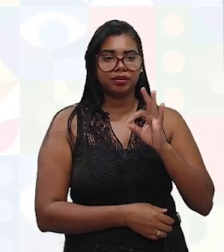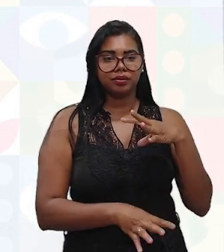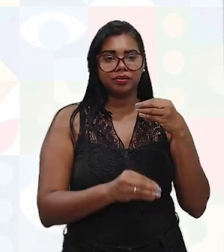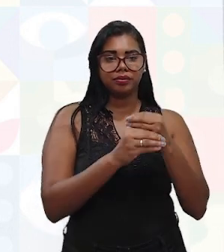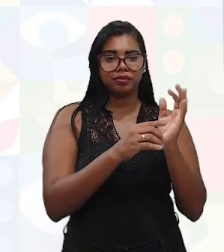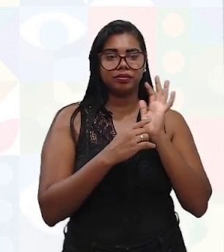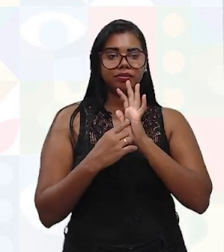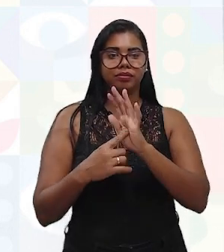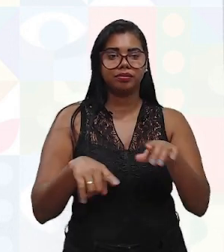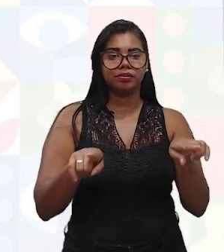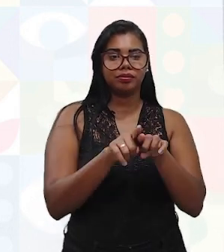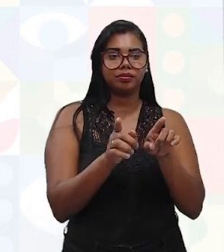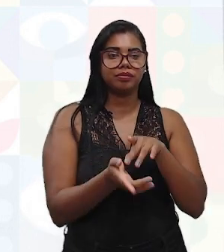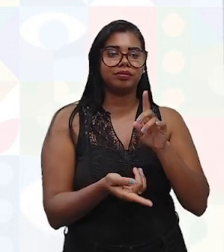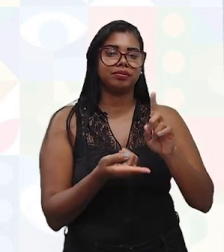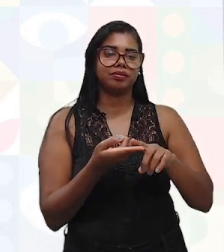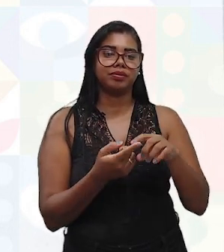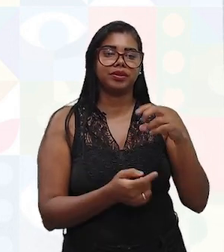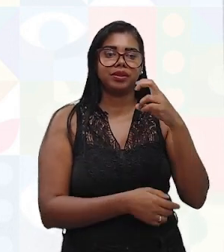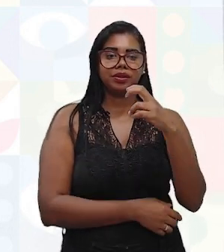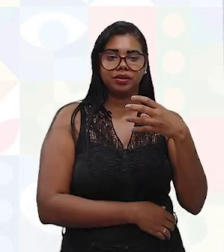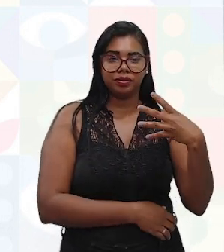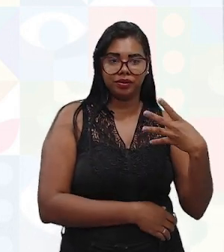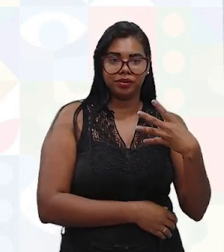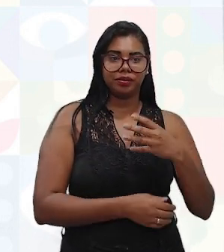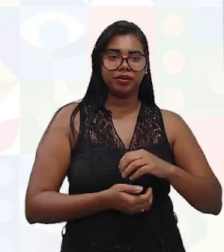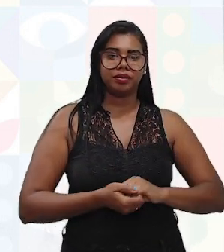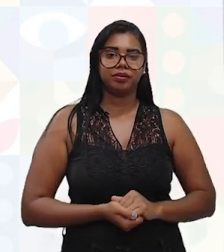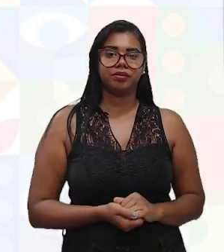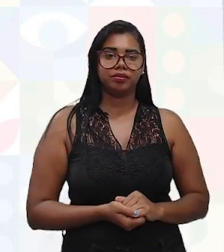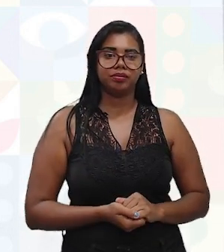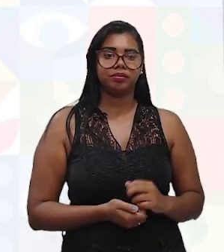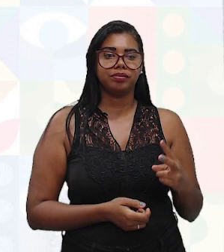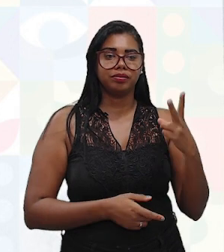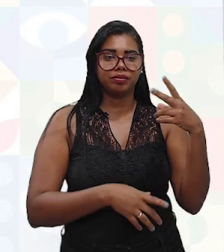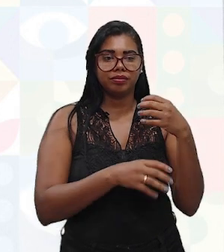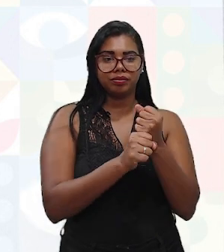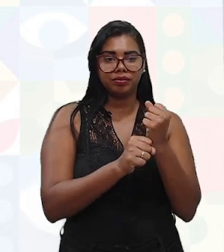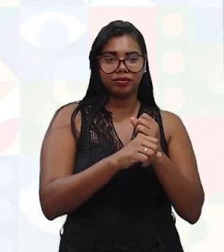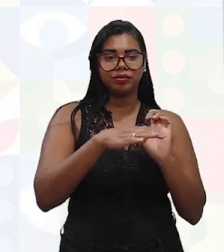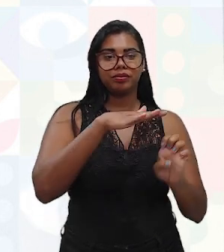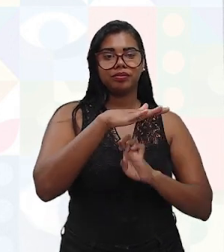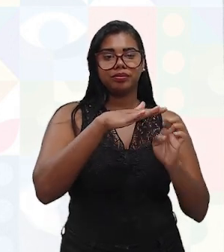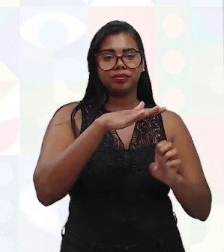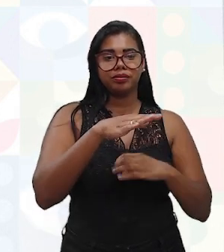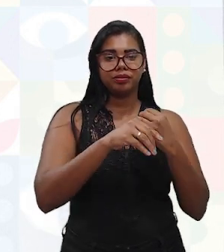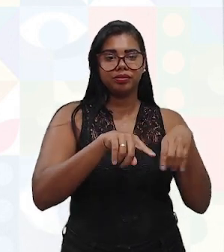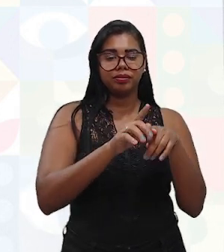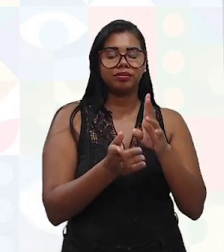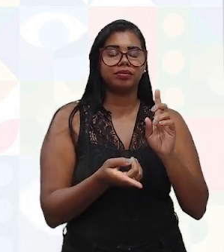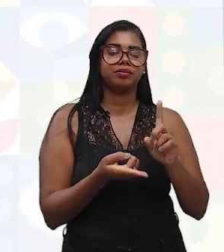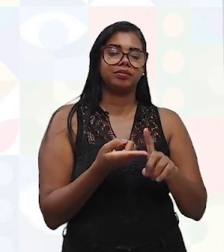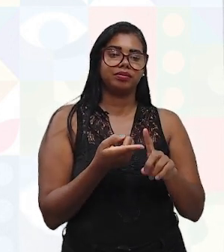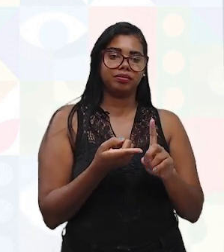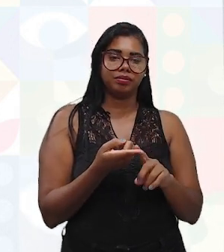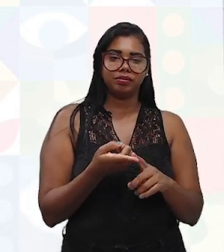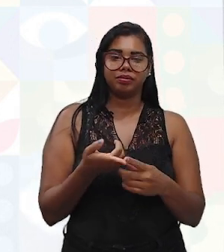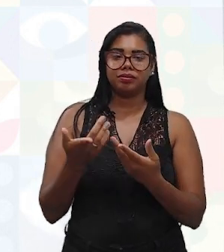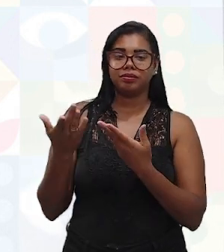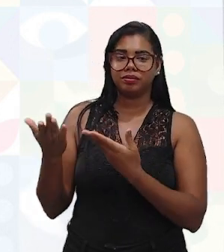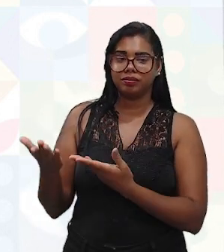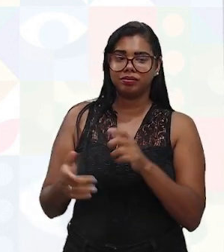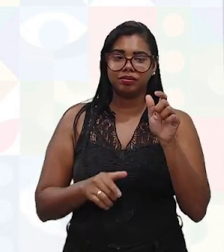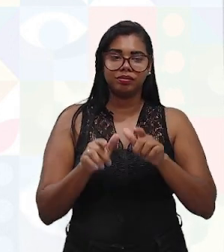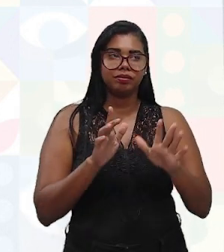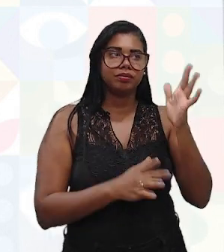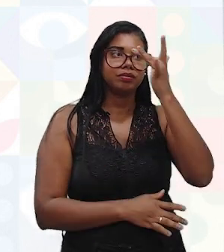específica seria de 54 unidades. Esse valor garante que a empresa tenha suprimentos adequados para atender as demandas dos